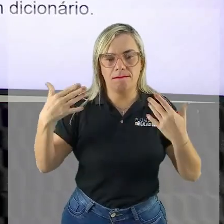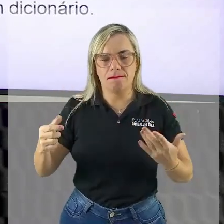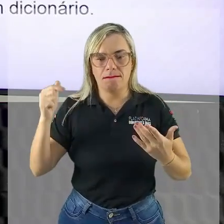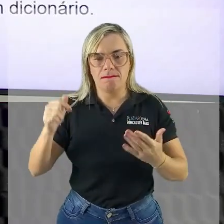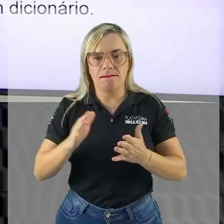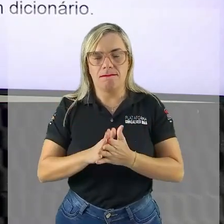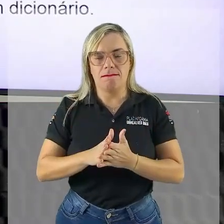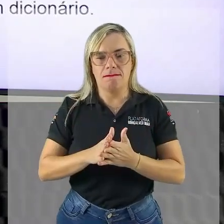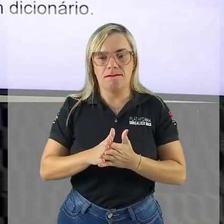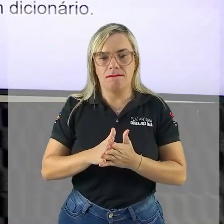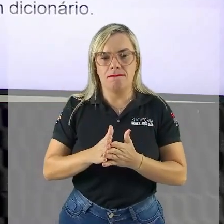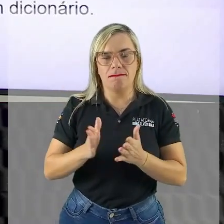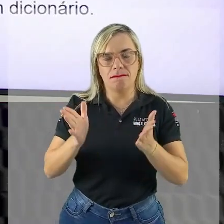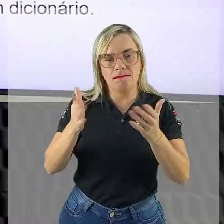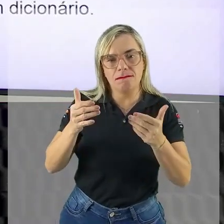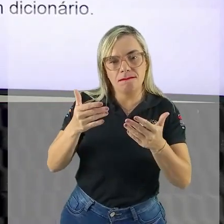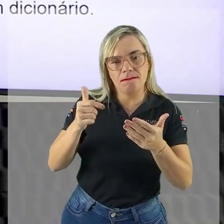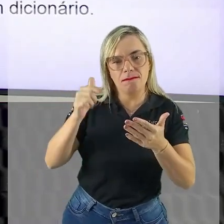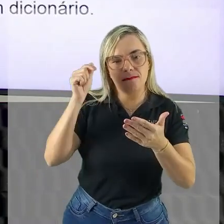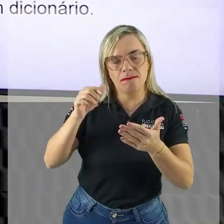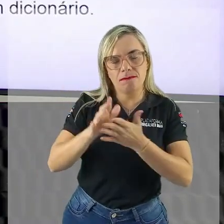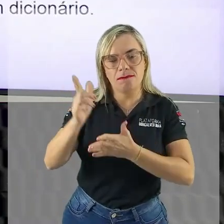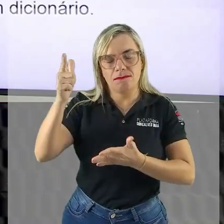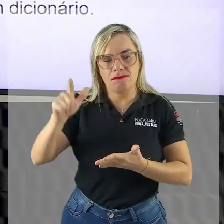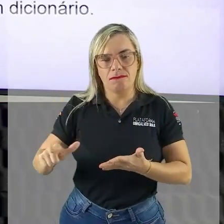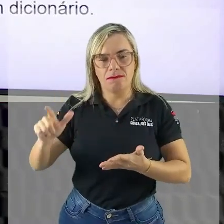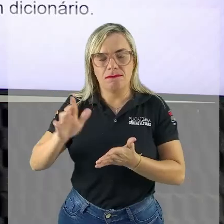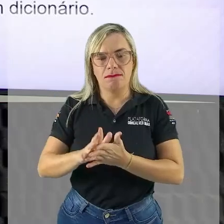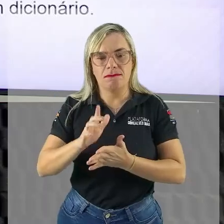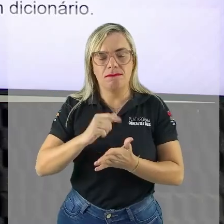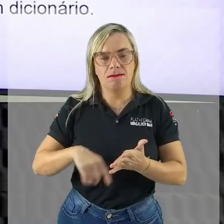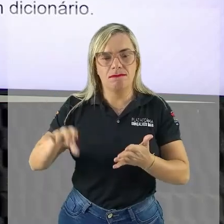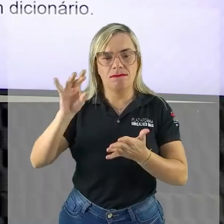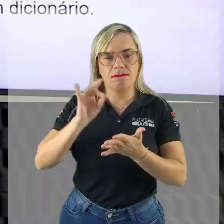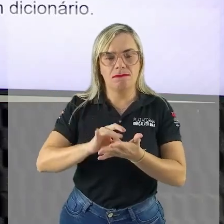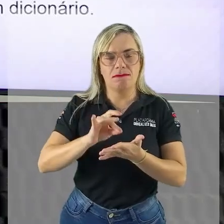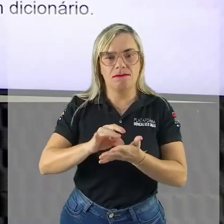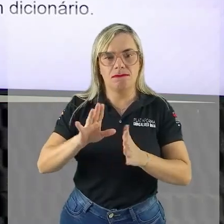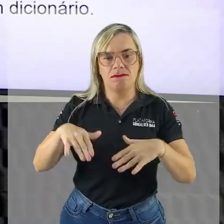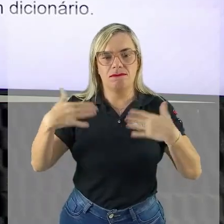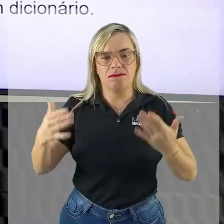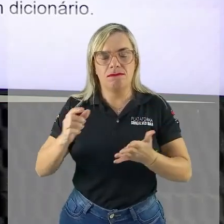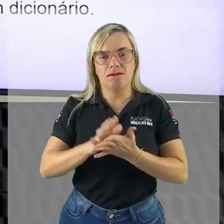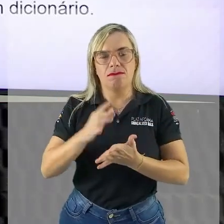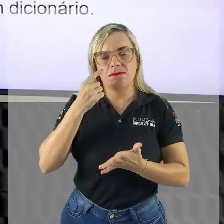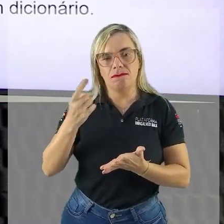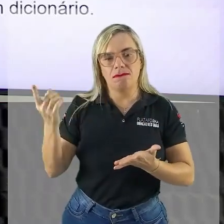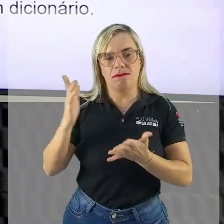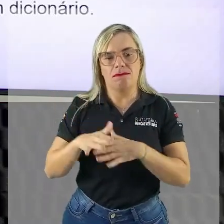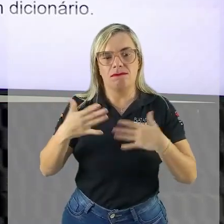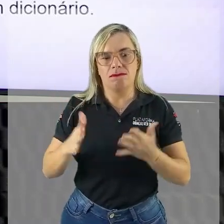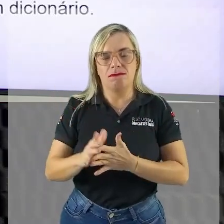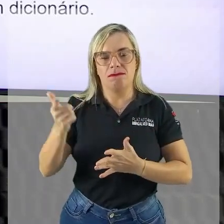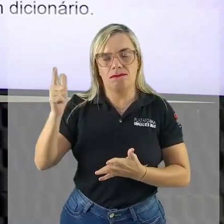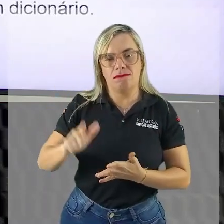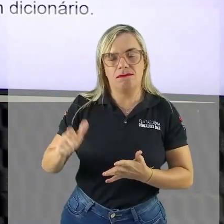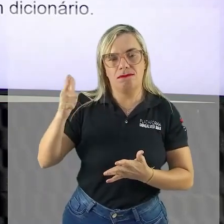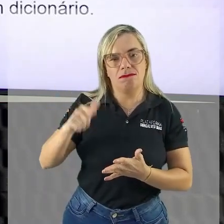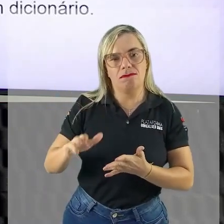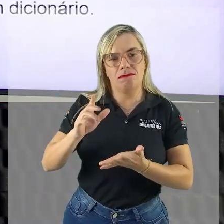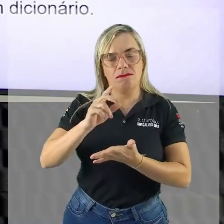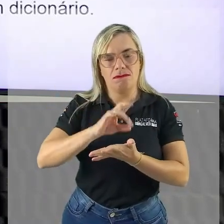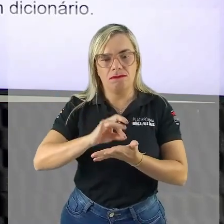as chamadas repetições legítimas. Meu Deus, Jimmy, o que quer dizer isso? Repetições legítimas. São